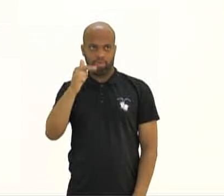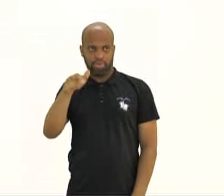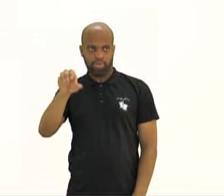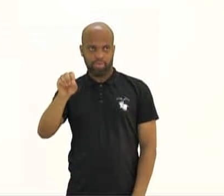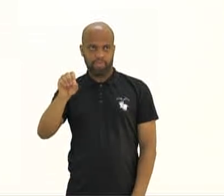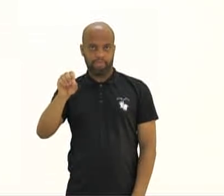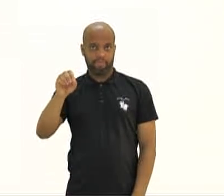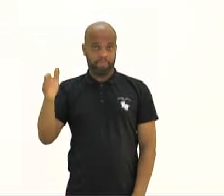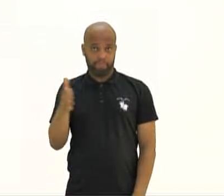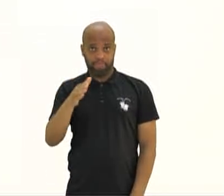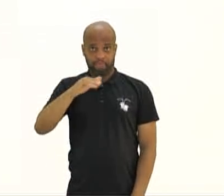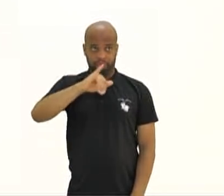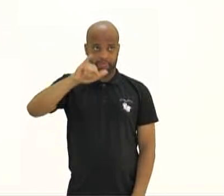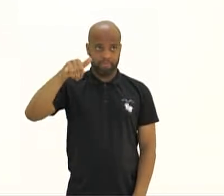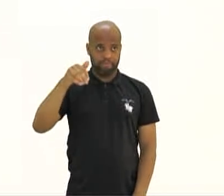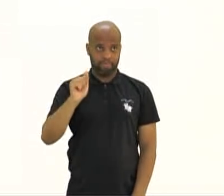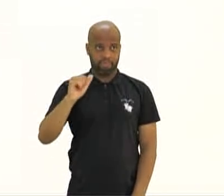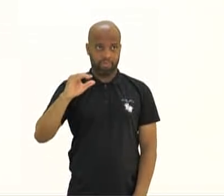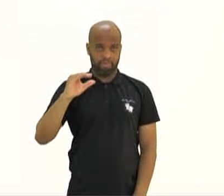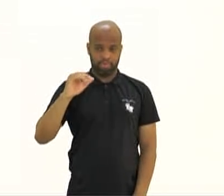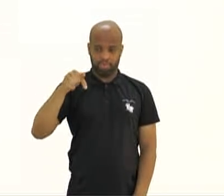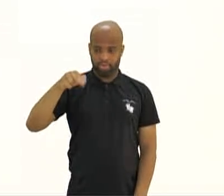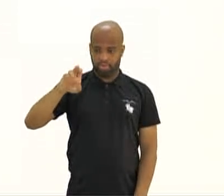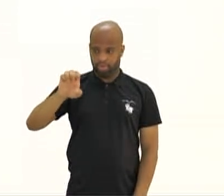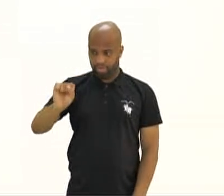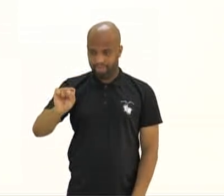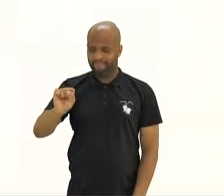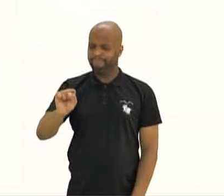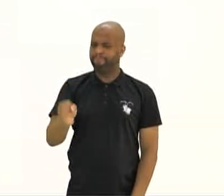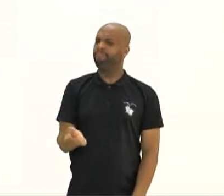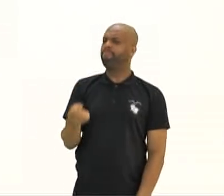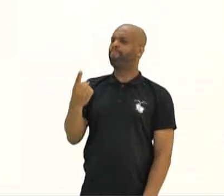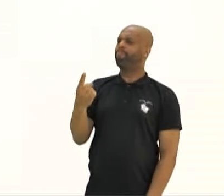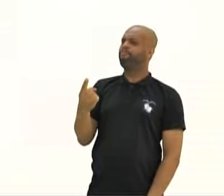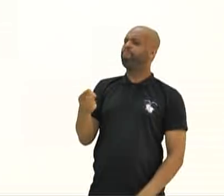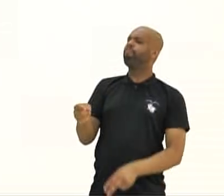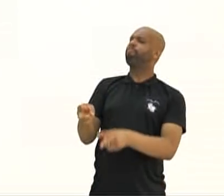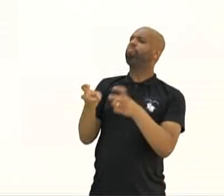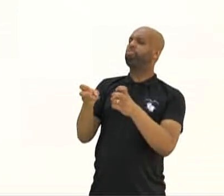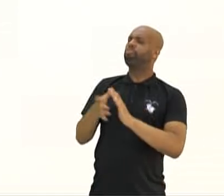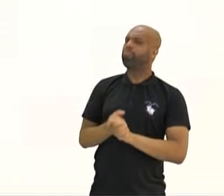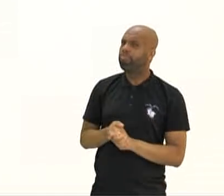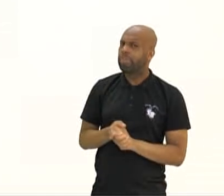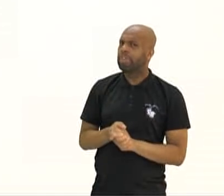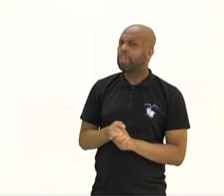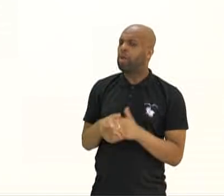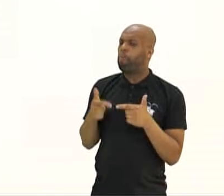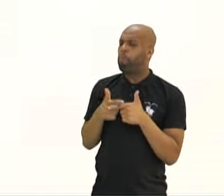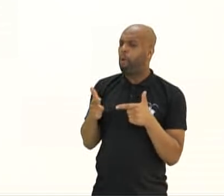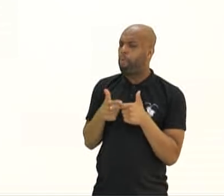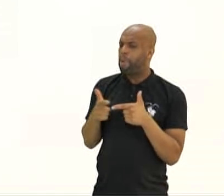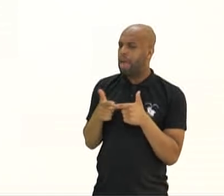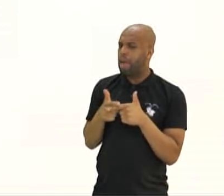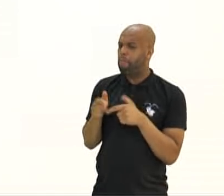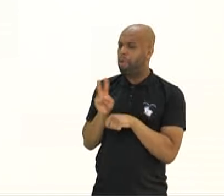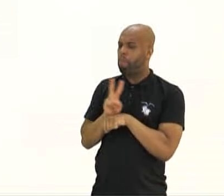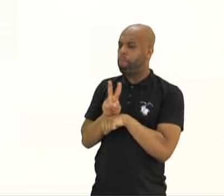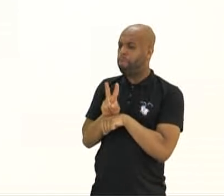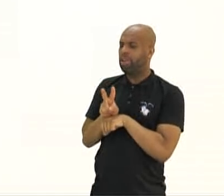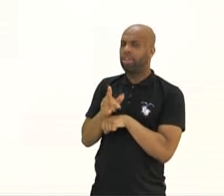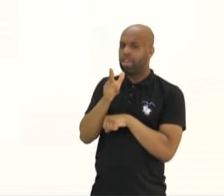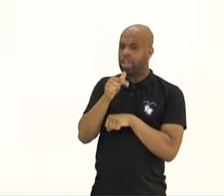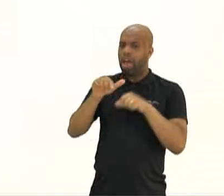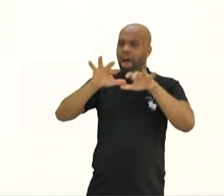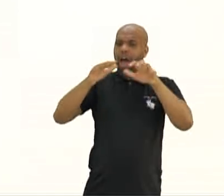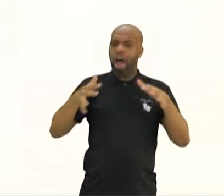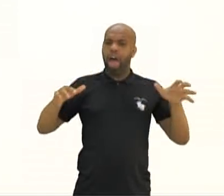perceber que era um grande problema fiscalizar um mar tão grande quanto o do Brasil, um oceano tão grande,